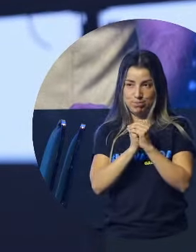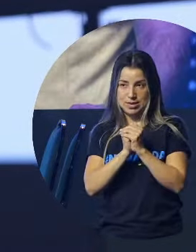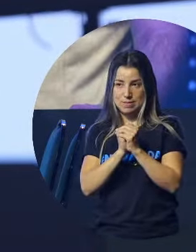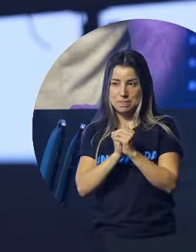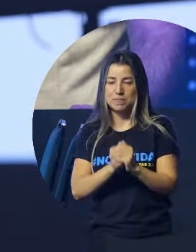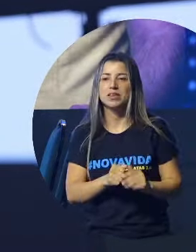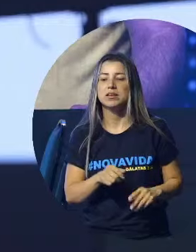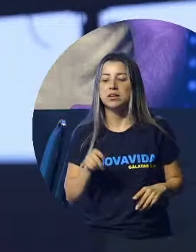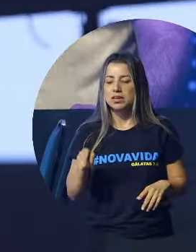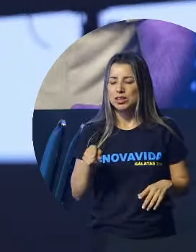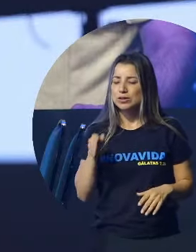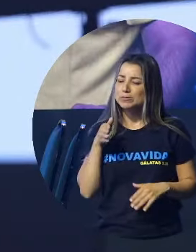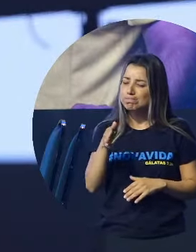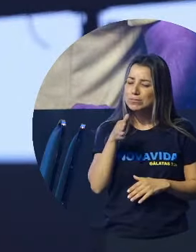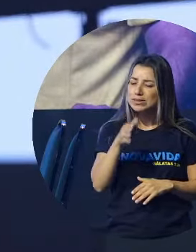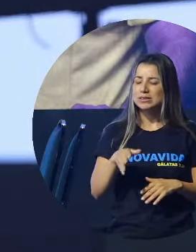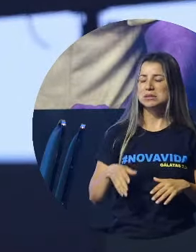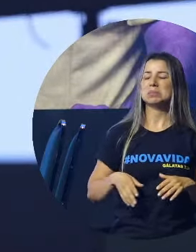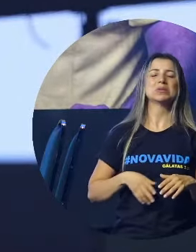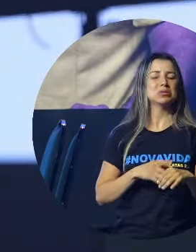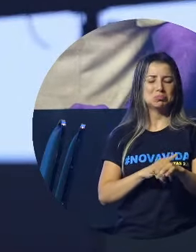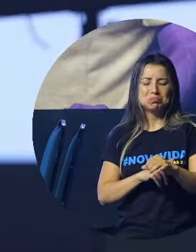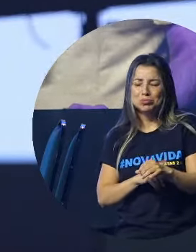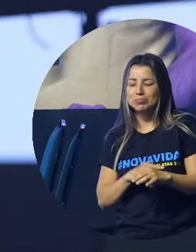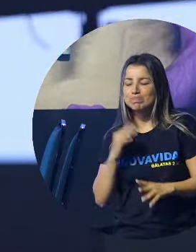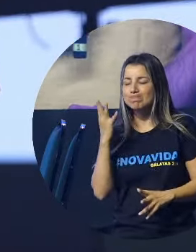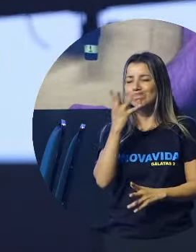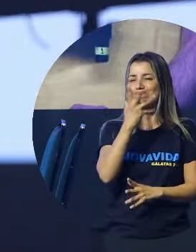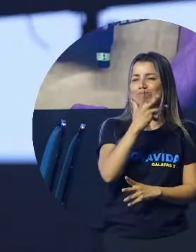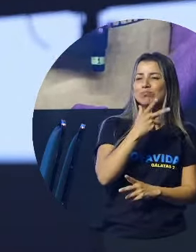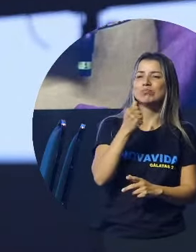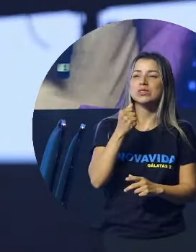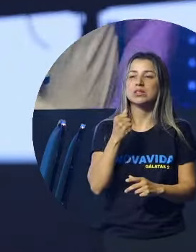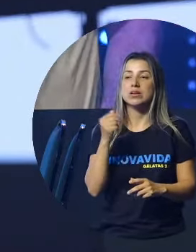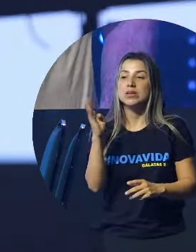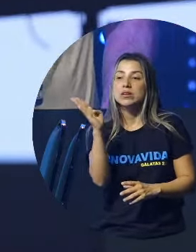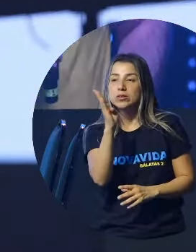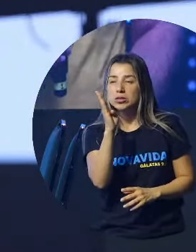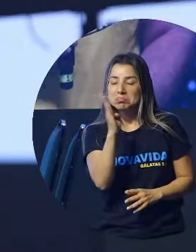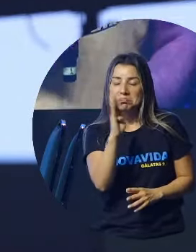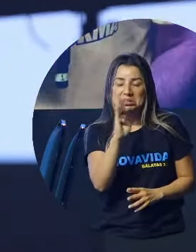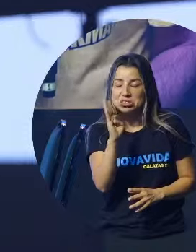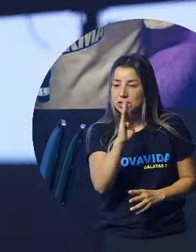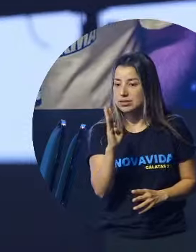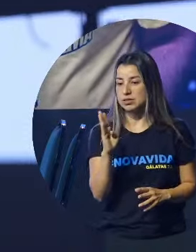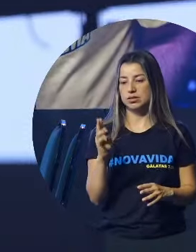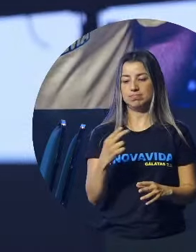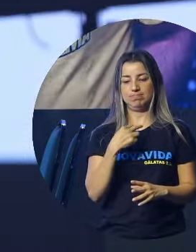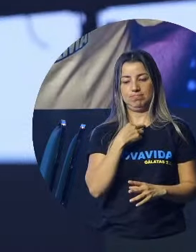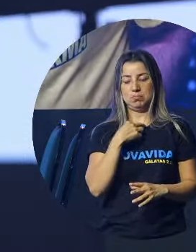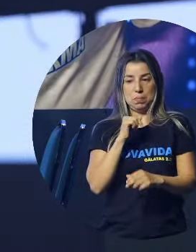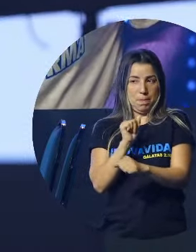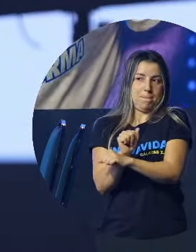nessa assembleia. Deus tem ministrado ao coração dos batistas brasileiros. Meus irmãos, os batistas não podem recuar. Nós temos uma grande responsabilidade nessa nação,